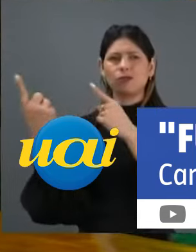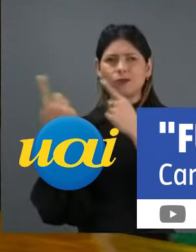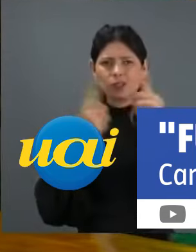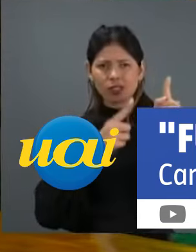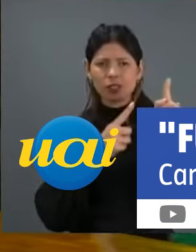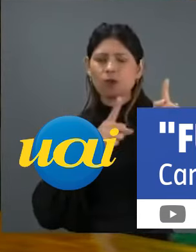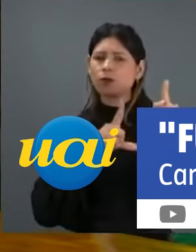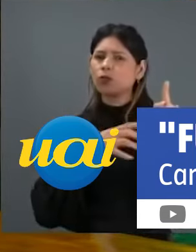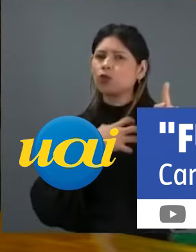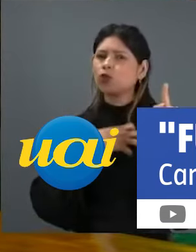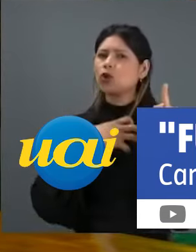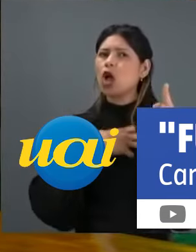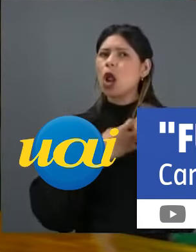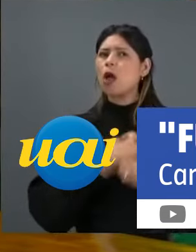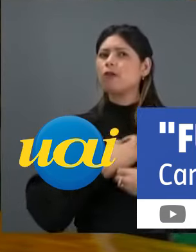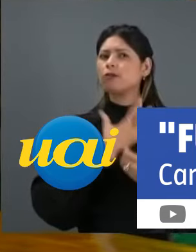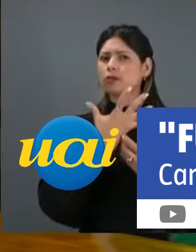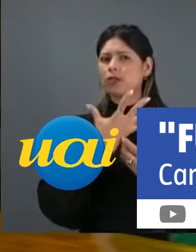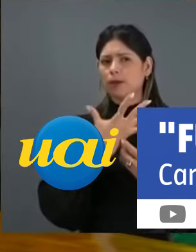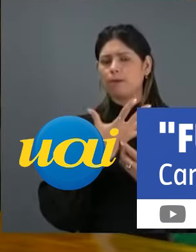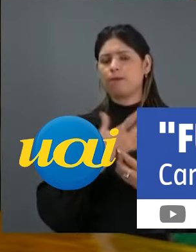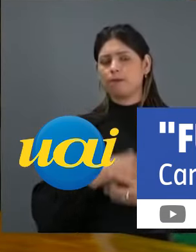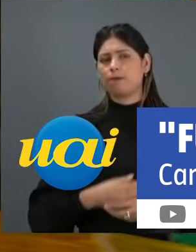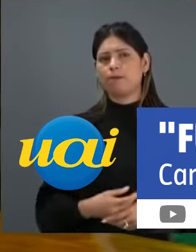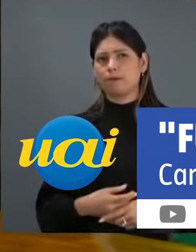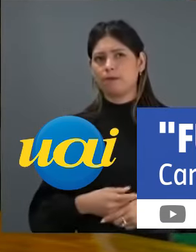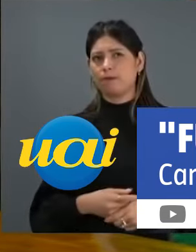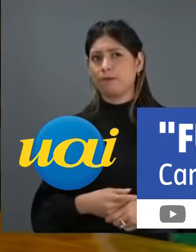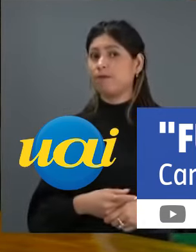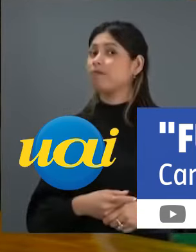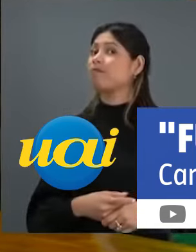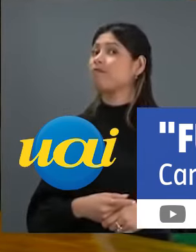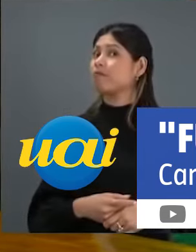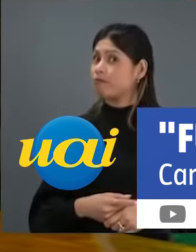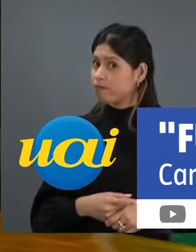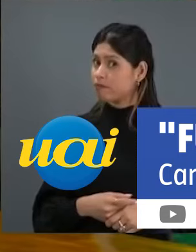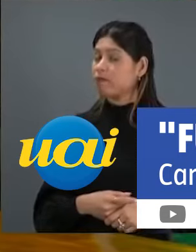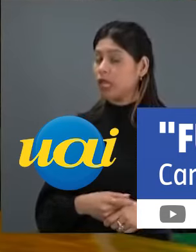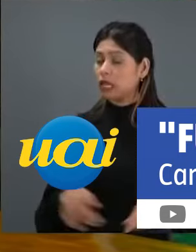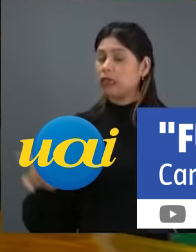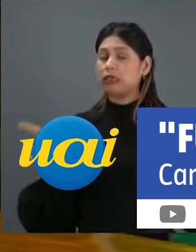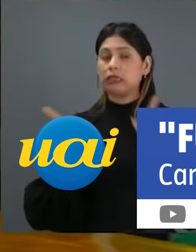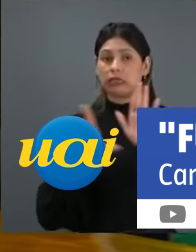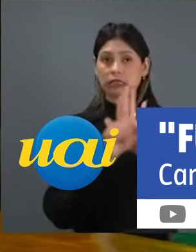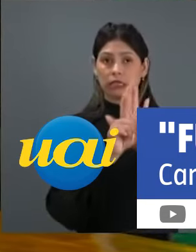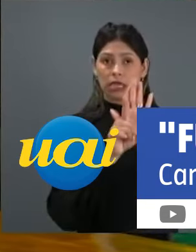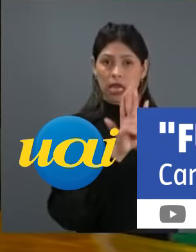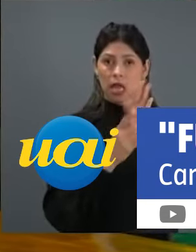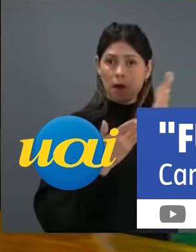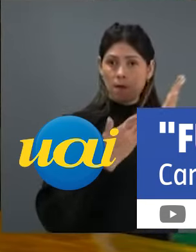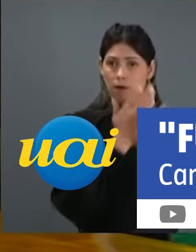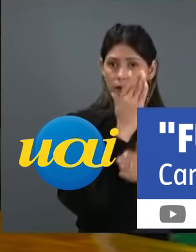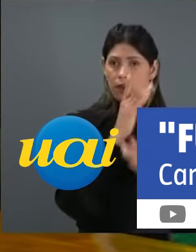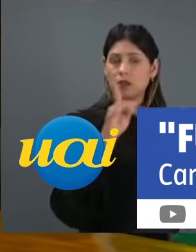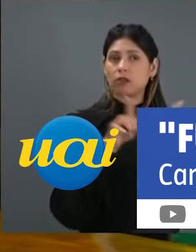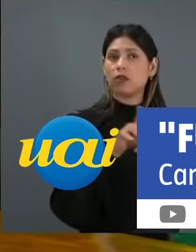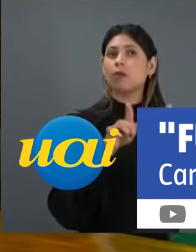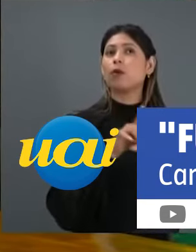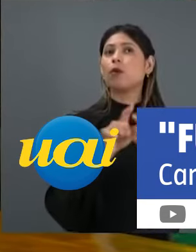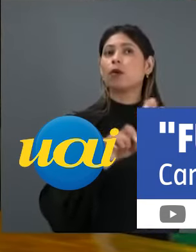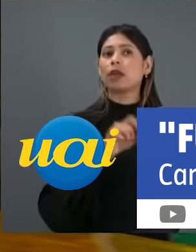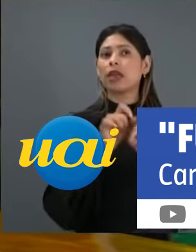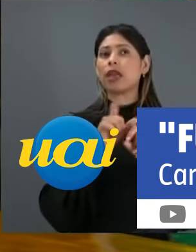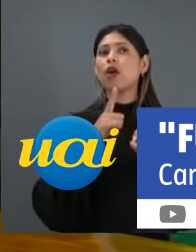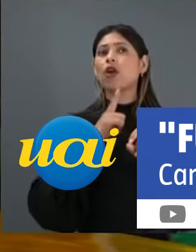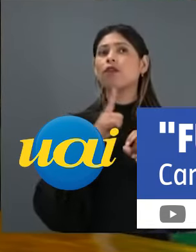livre expressão democrática e pacífica. Também nessa lei aprovada se previa o aumento de pena de